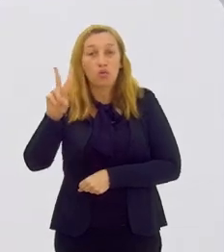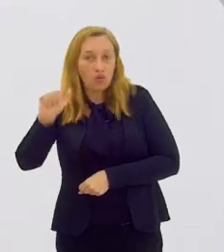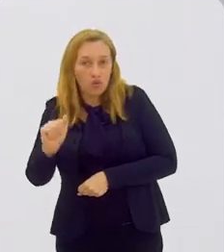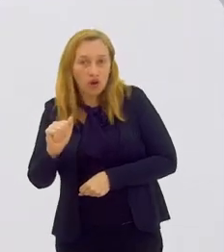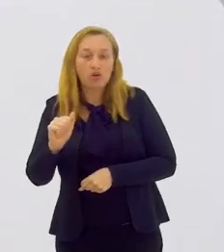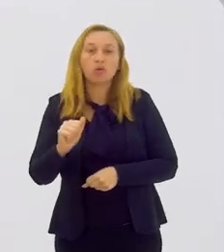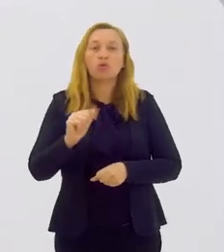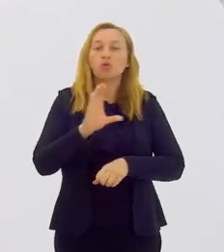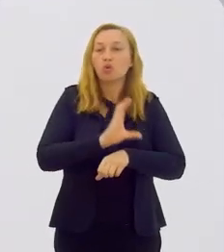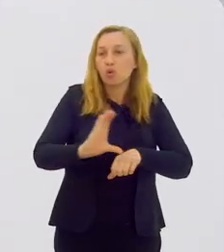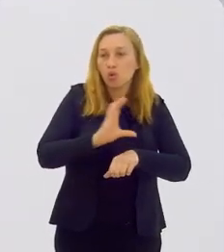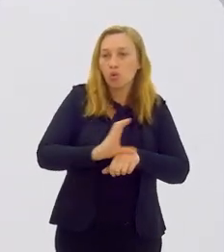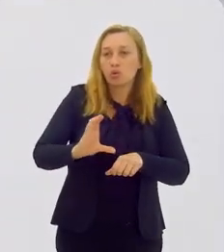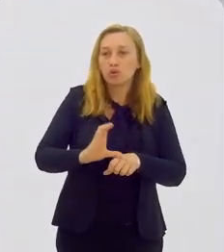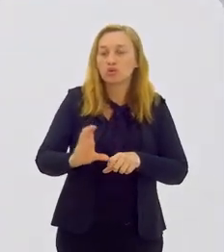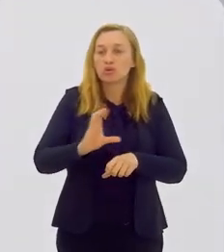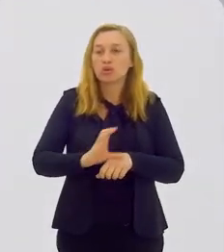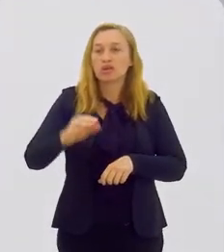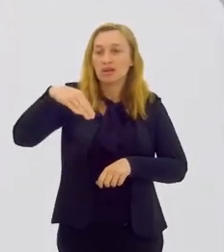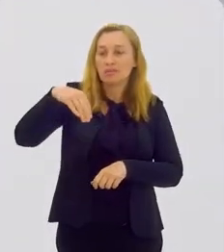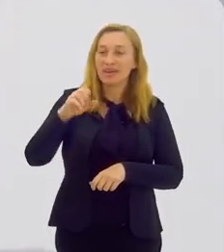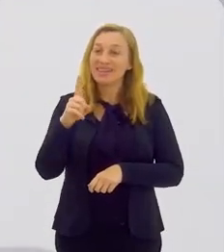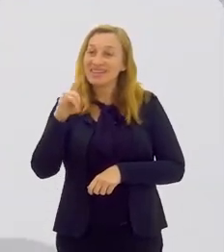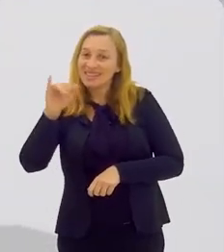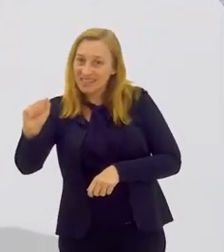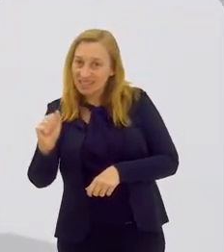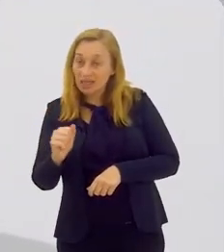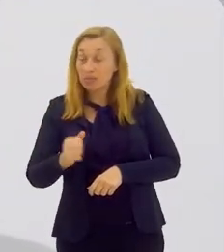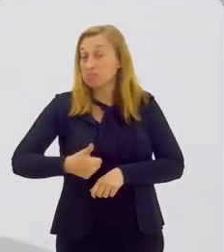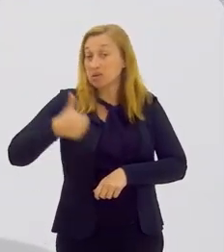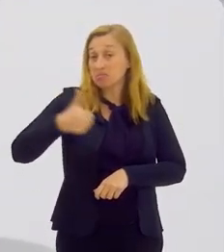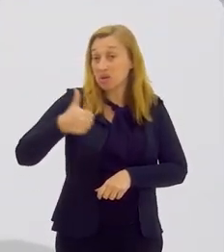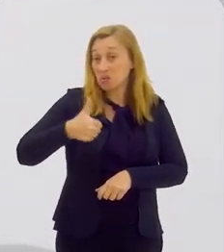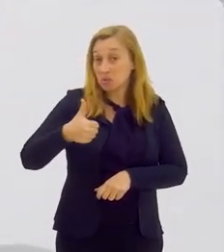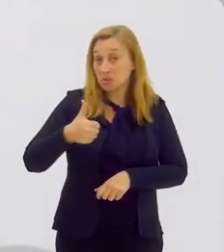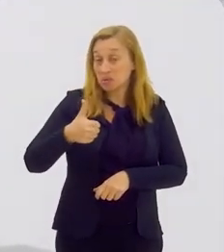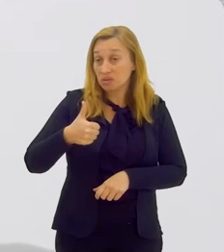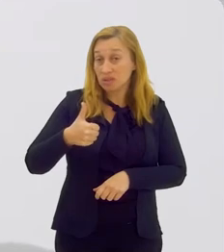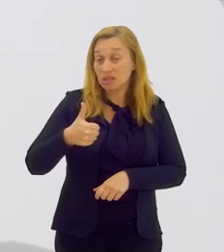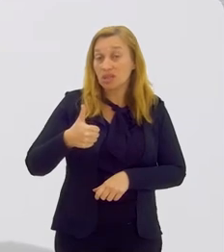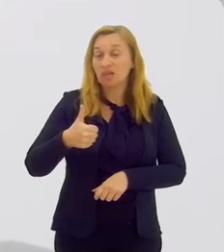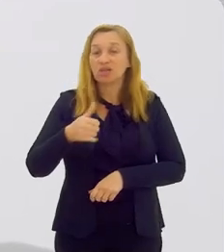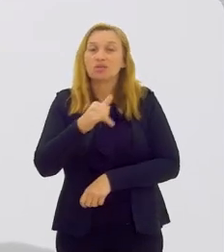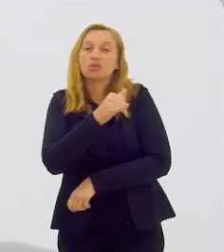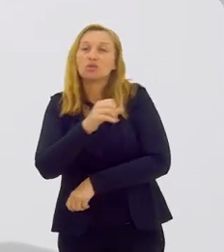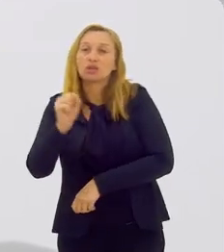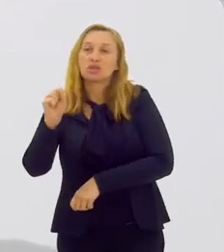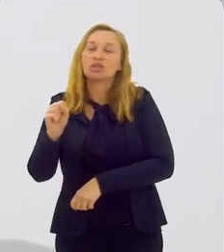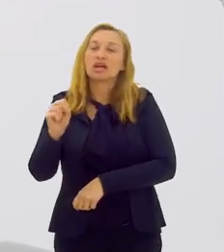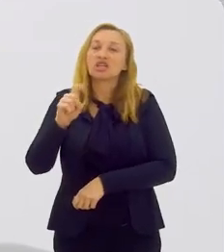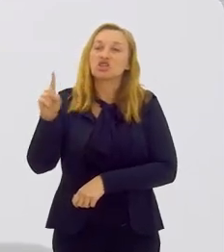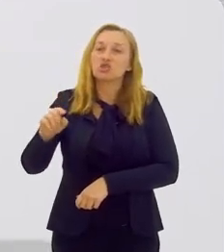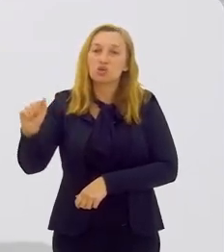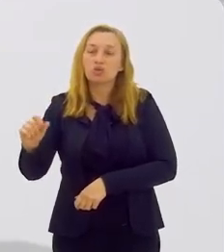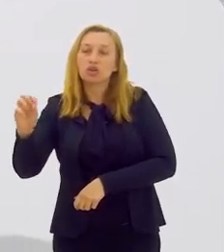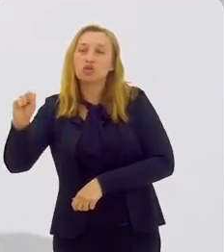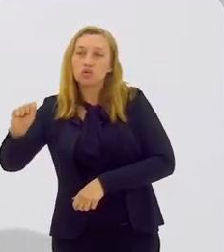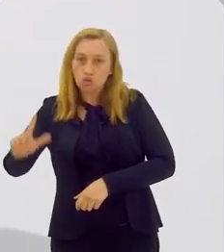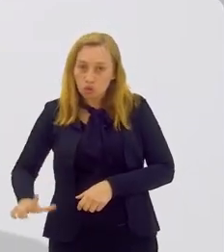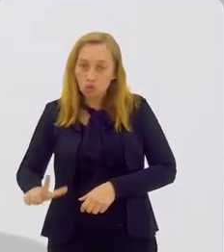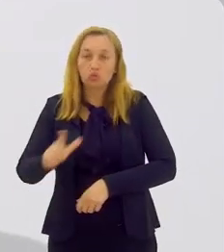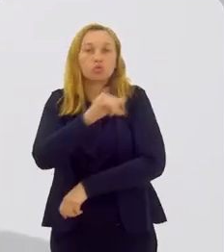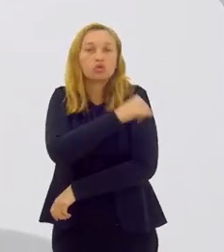um curso de medicina, que vai ser o primeiro curso de medicina da Zona Sul do Rio de Janeiro, em que a gente vai ter aí uma